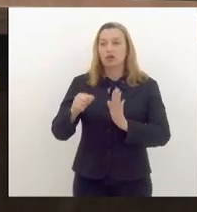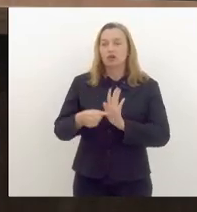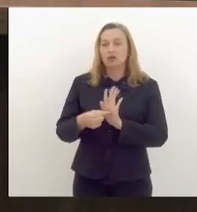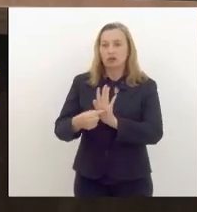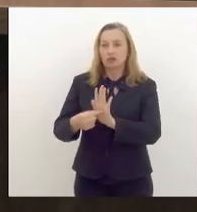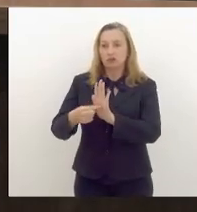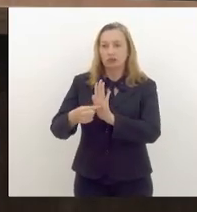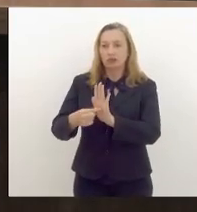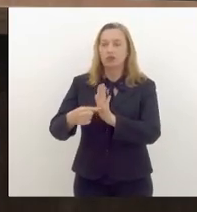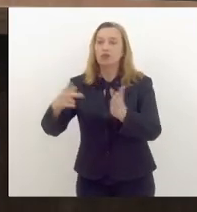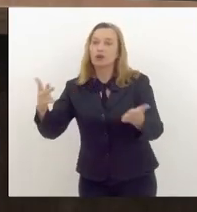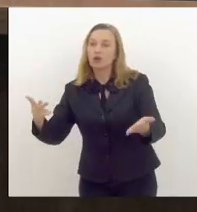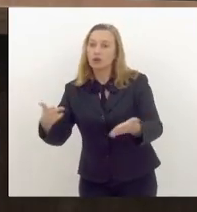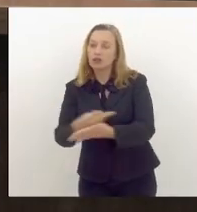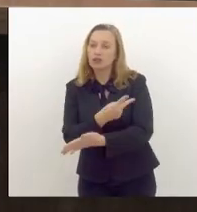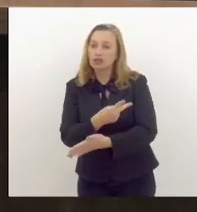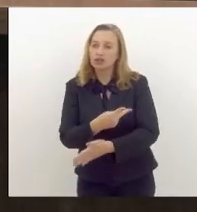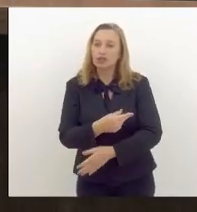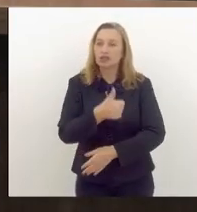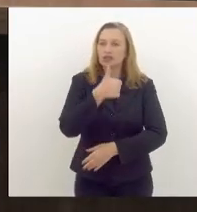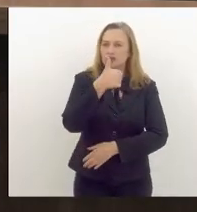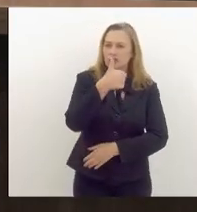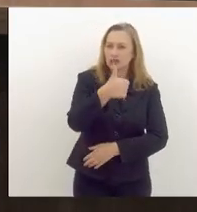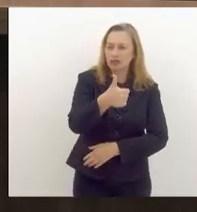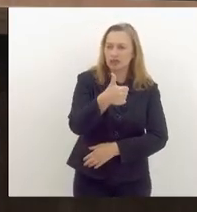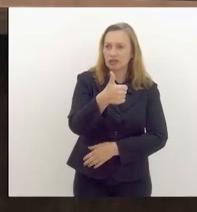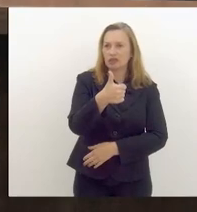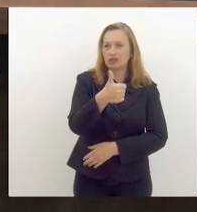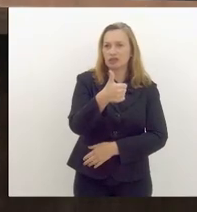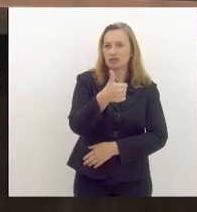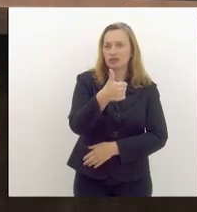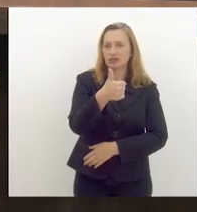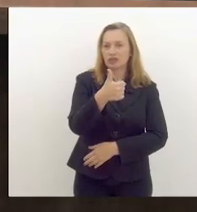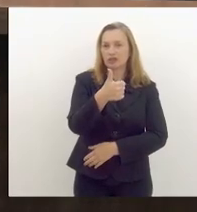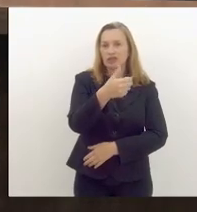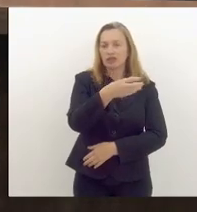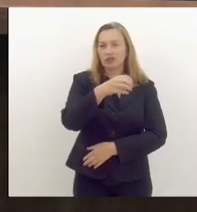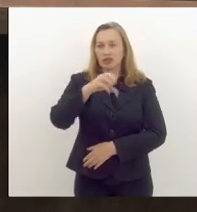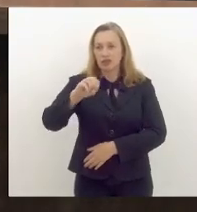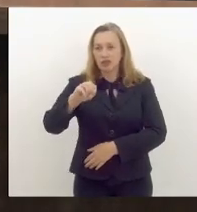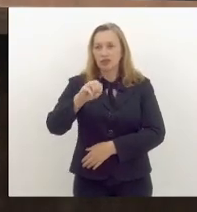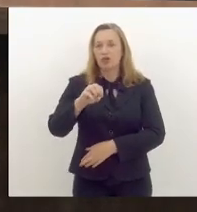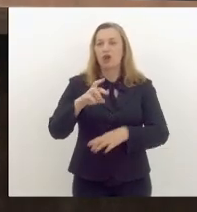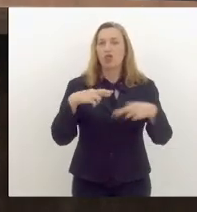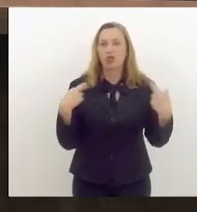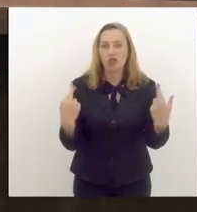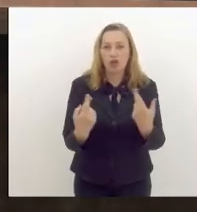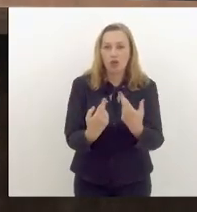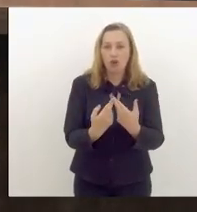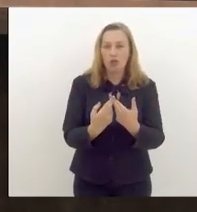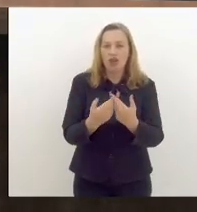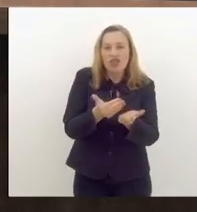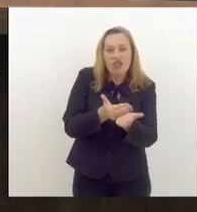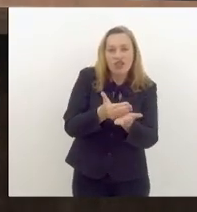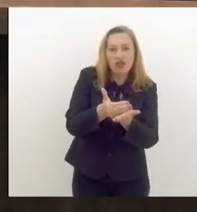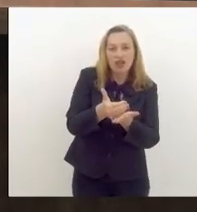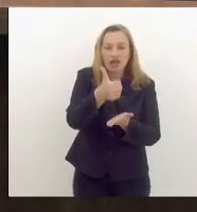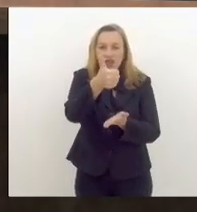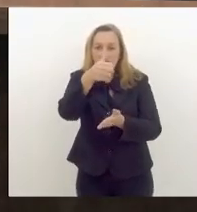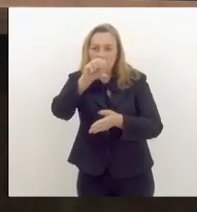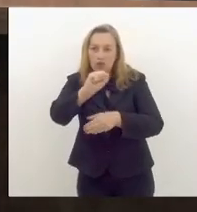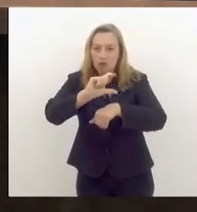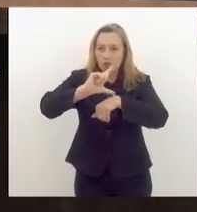o ocorrido na centésima sessão extraordinária que inicial